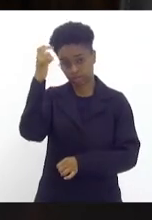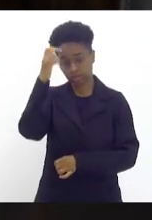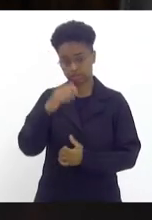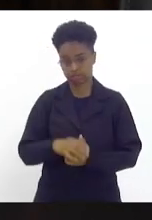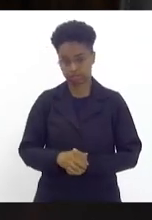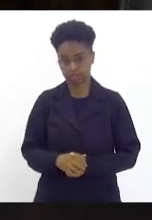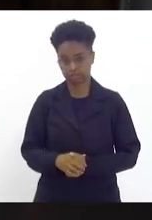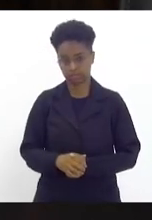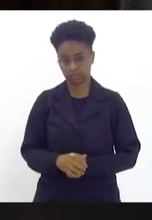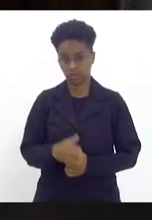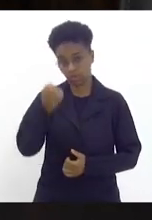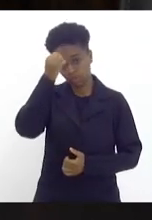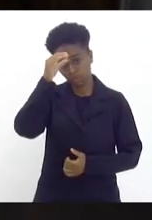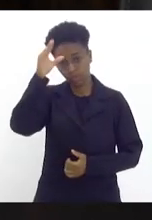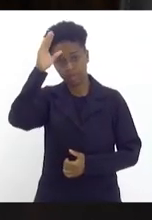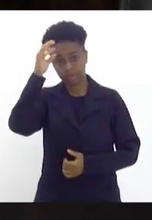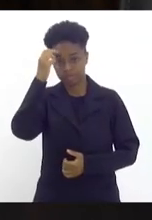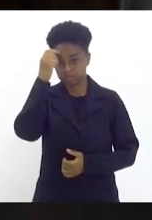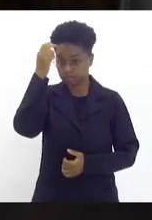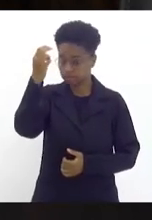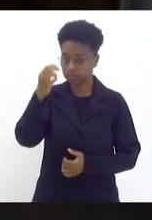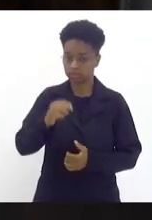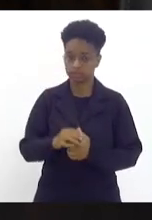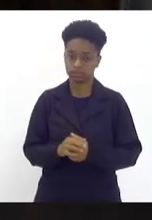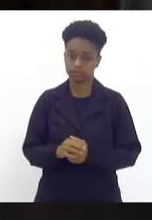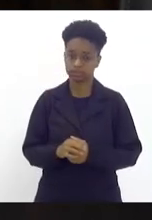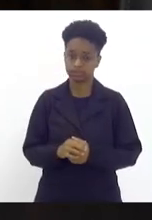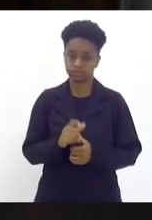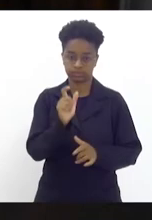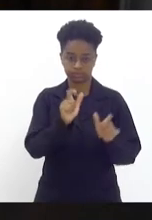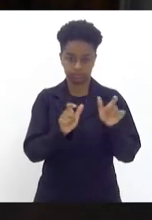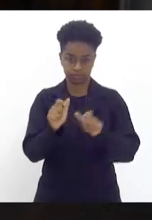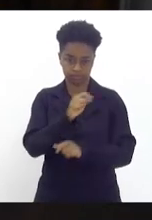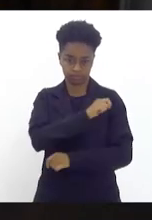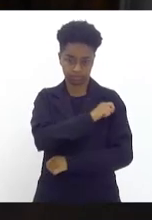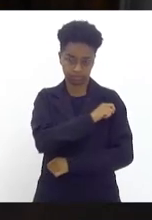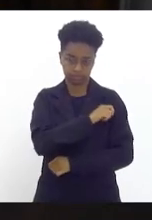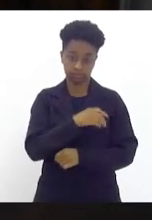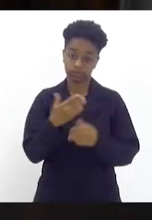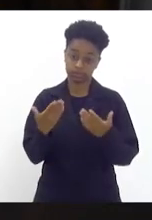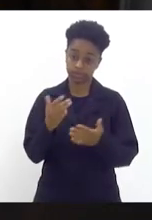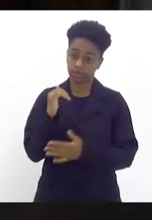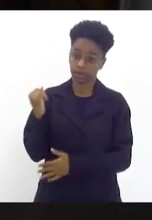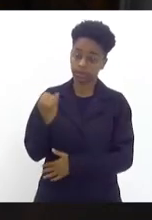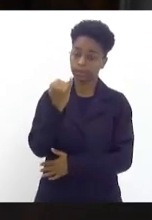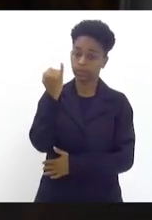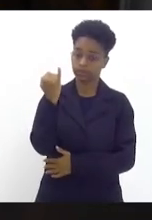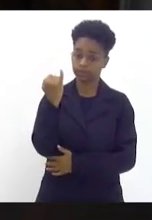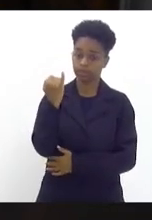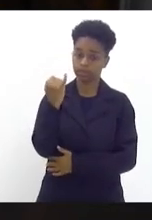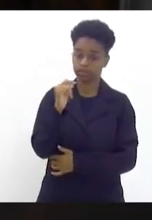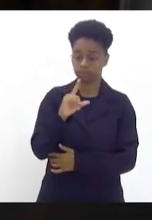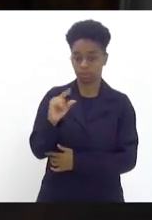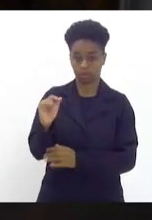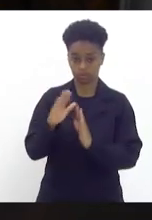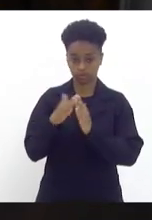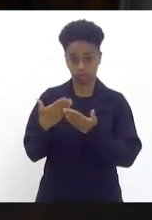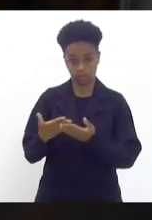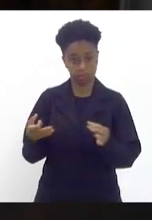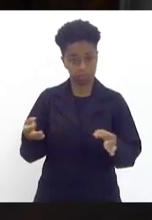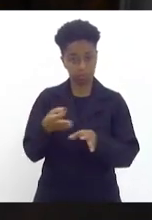inteligência, né, o conhecimento desses alunos. Né. É importante que eles saiam da escola e estejam